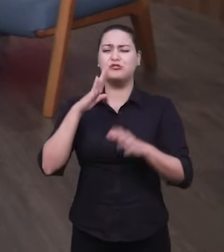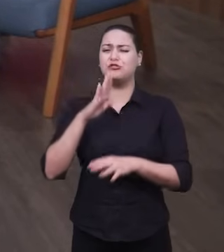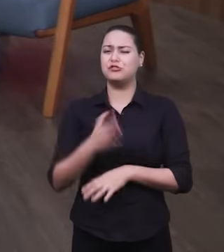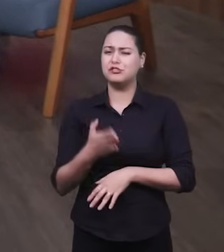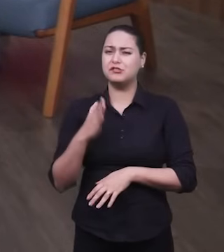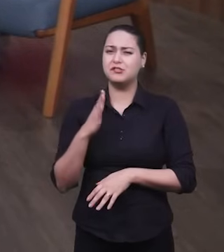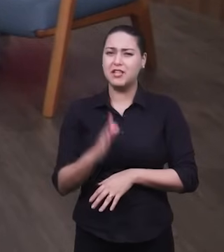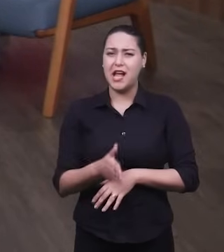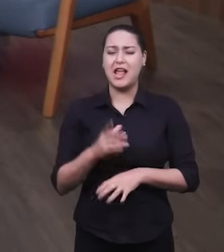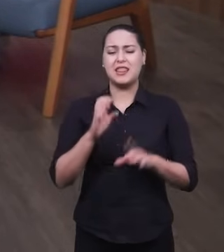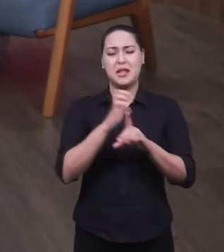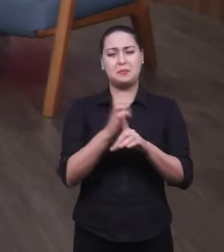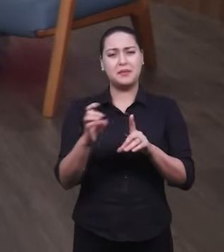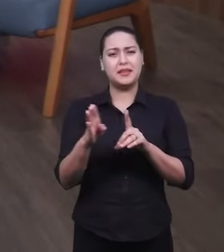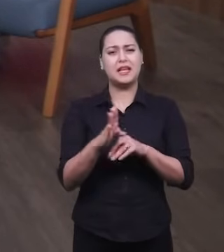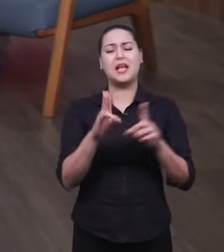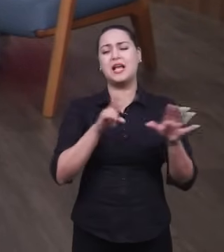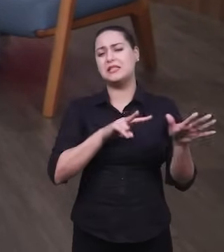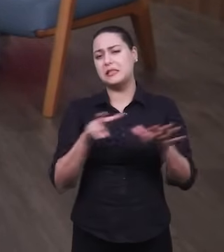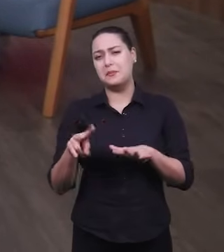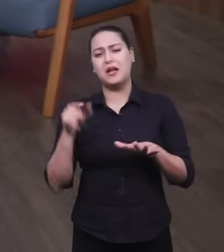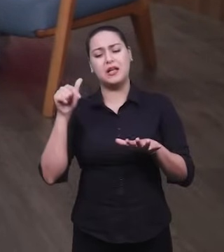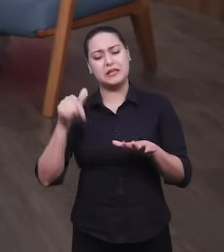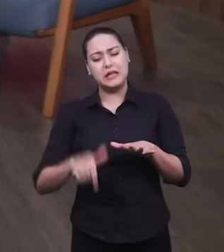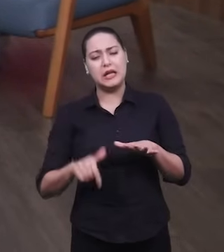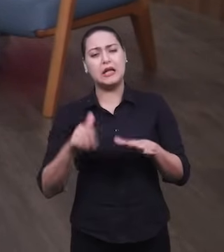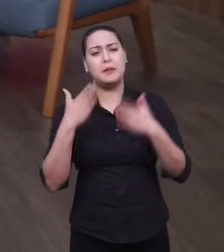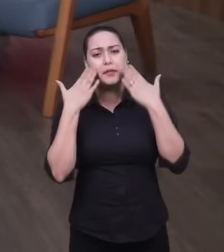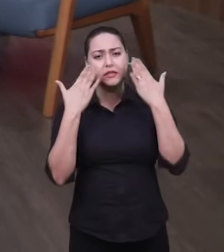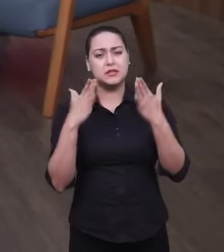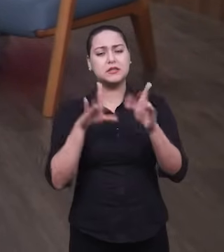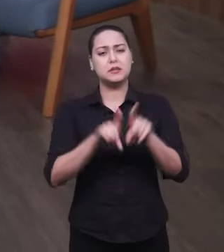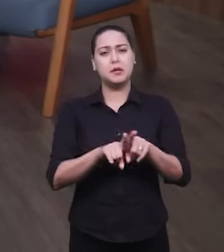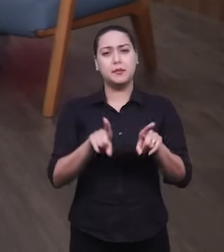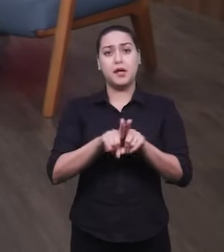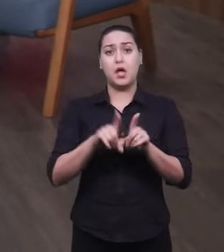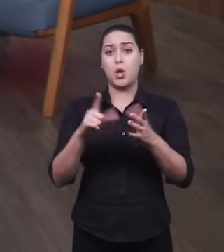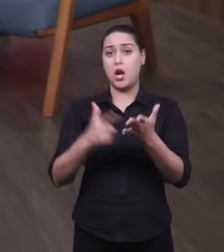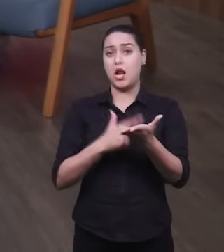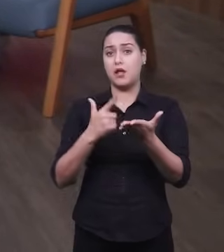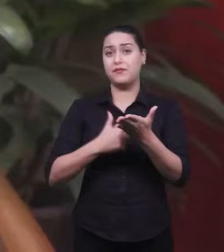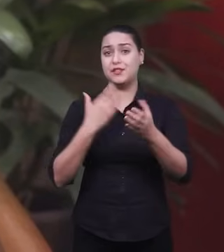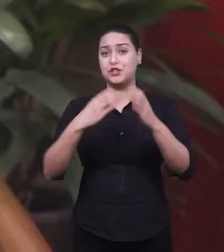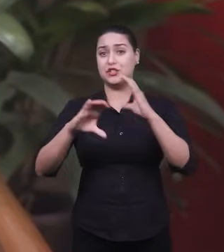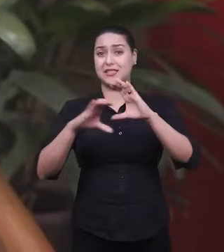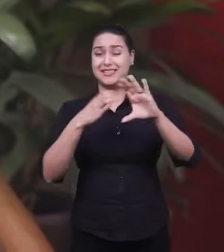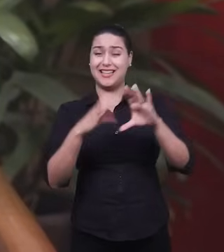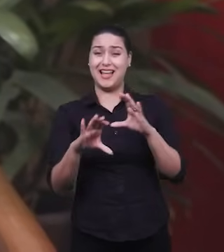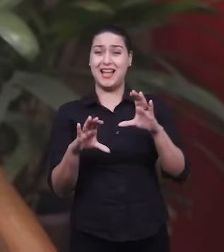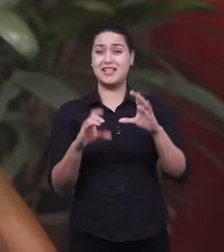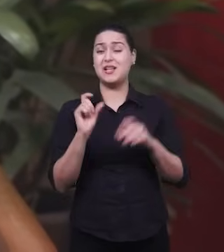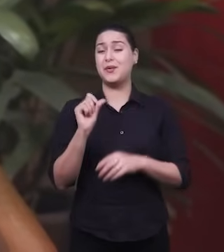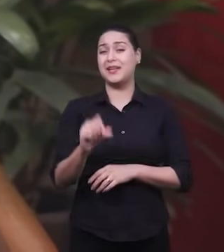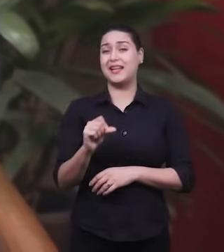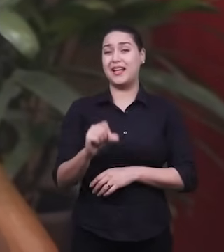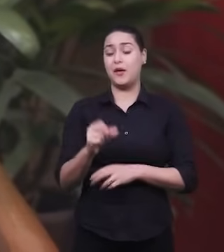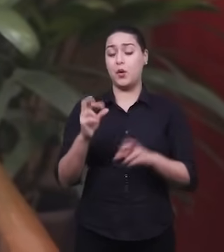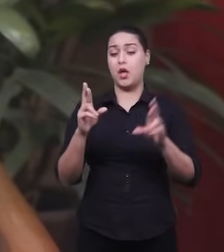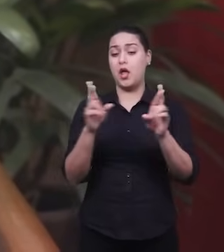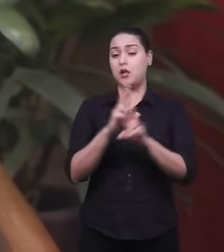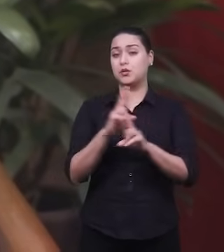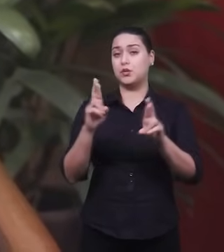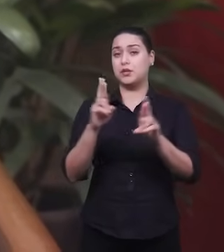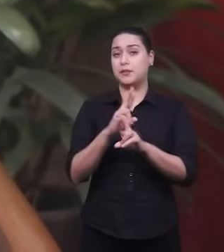bíblica, aqui também semanalmente. O livro de Cantares é esse convívio,